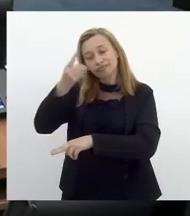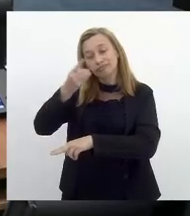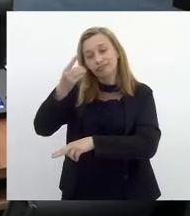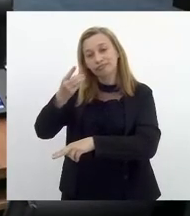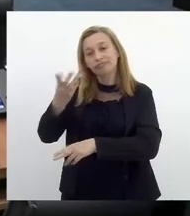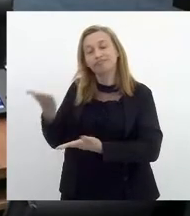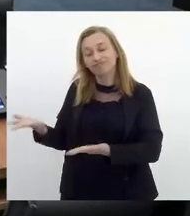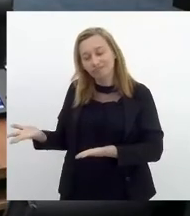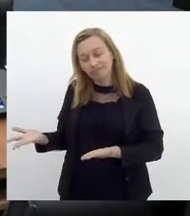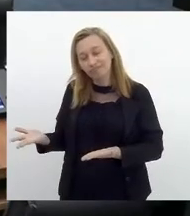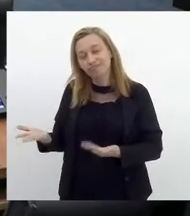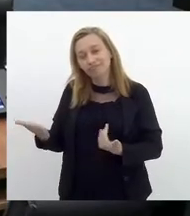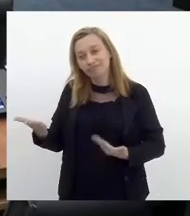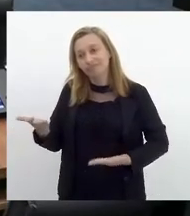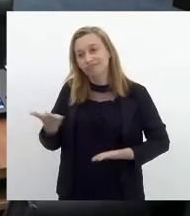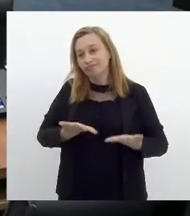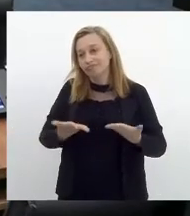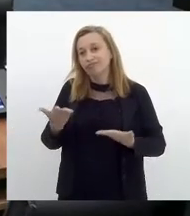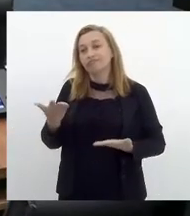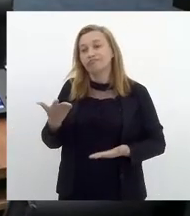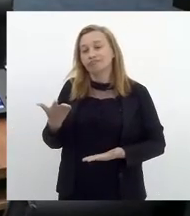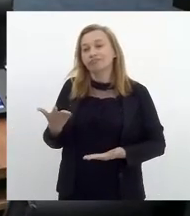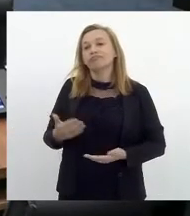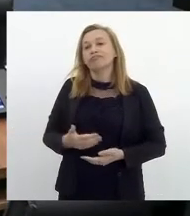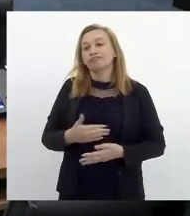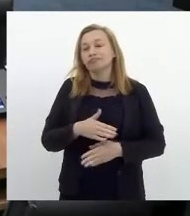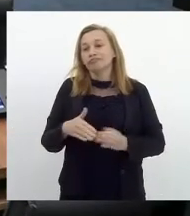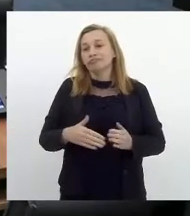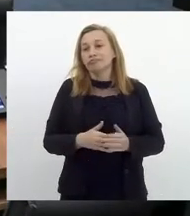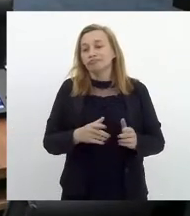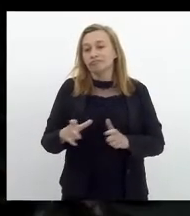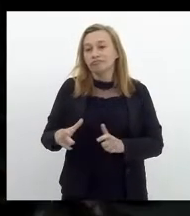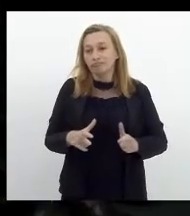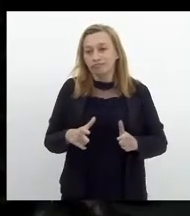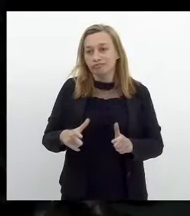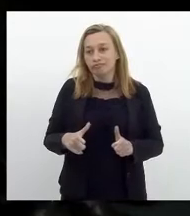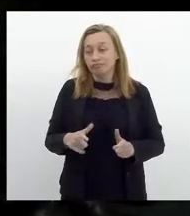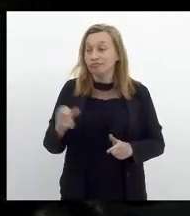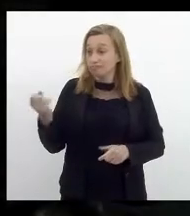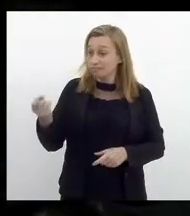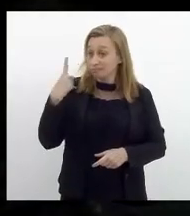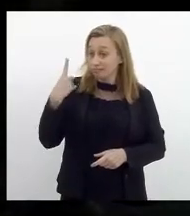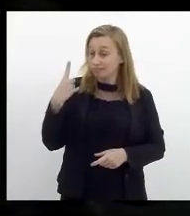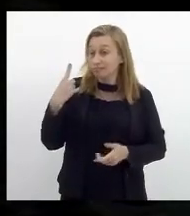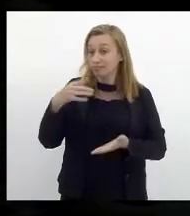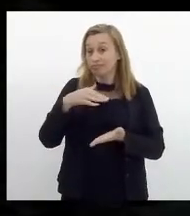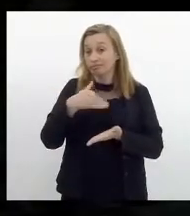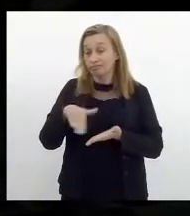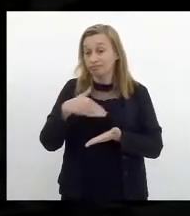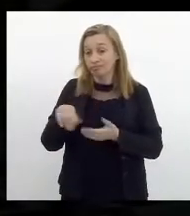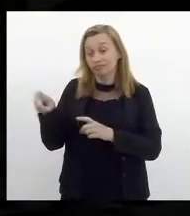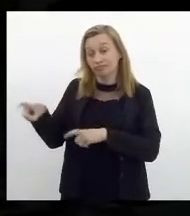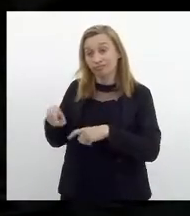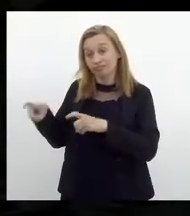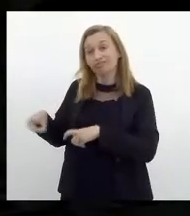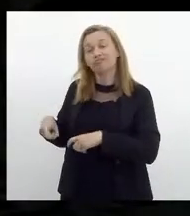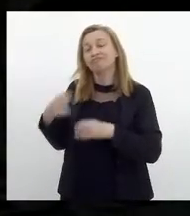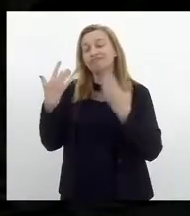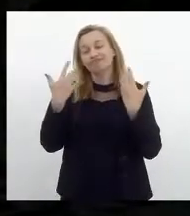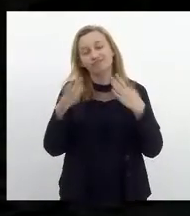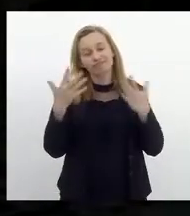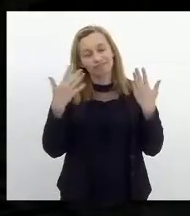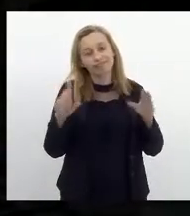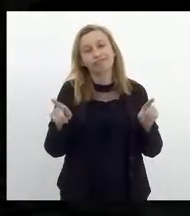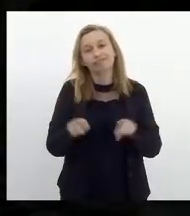grande amigo, um grande parceiro de toda a nossa região, nosso ex-secretário de Agricultura. Também